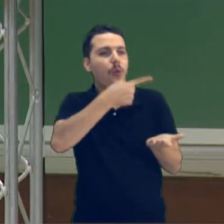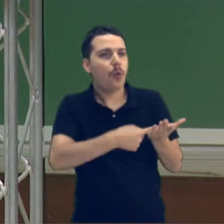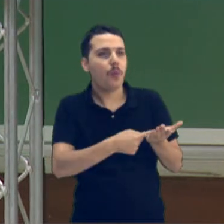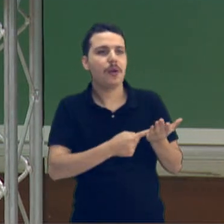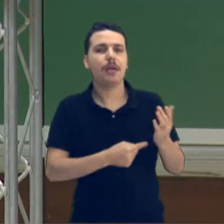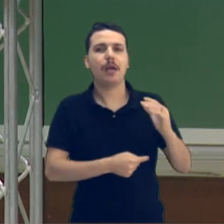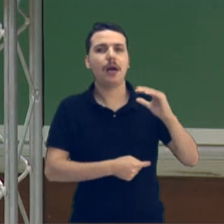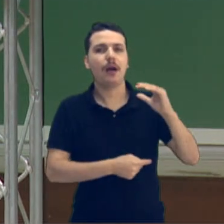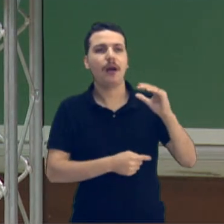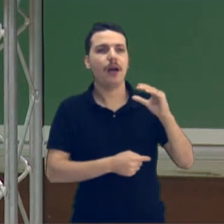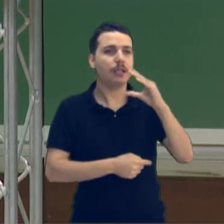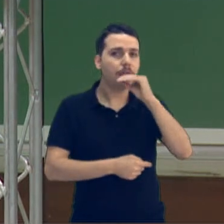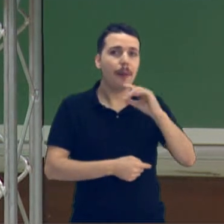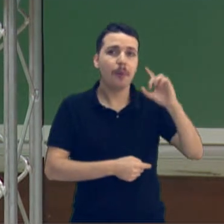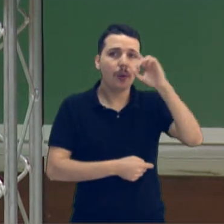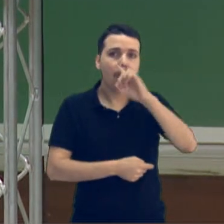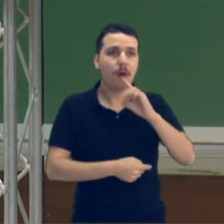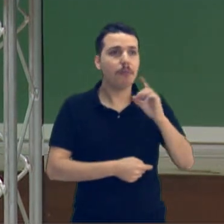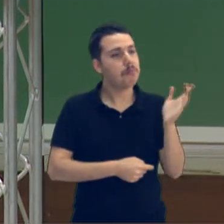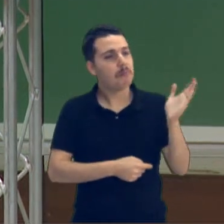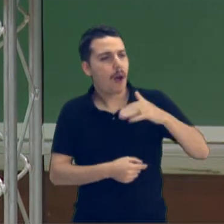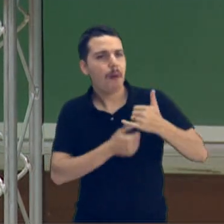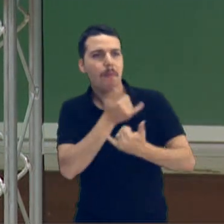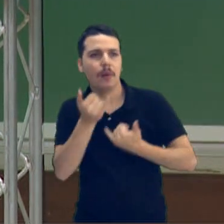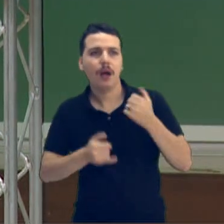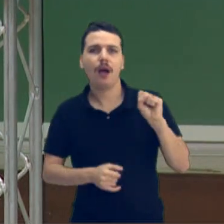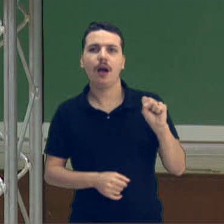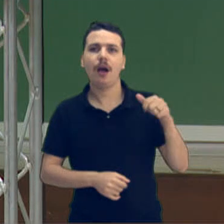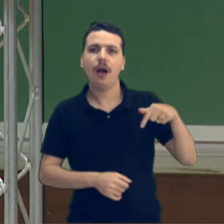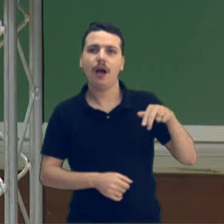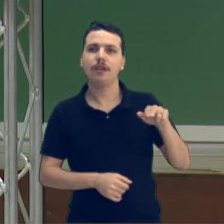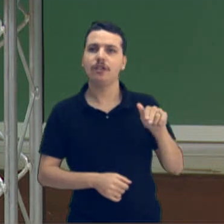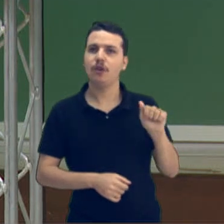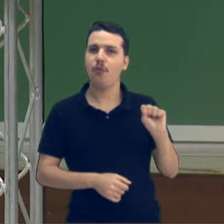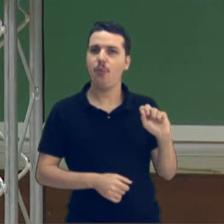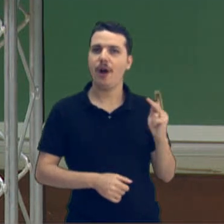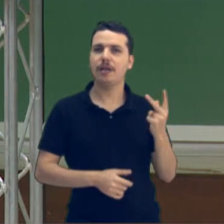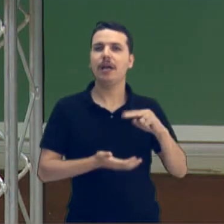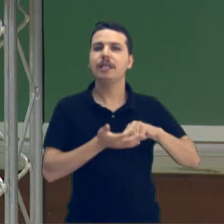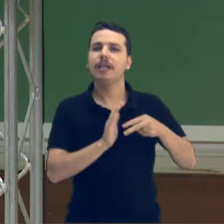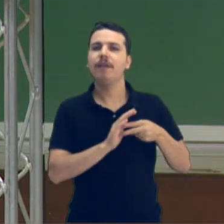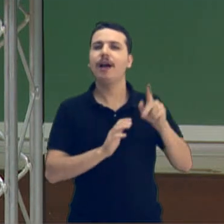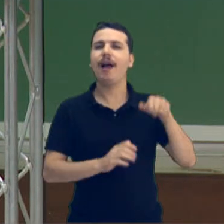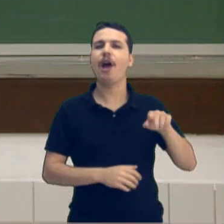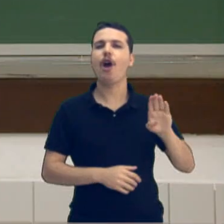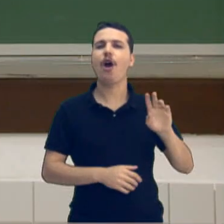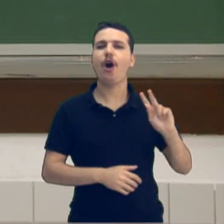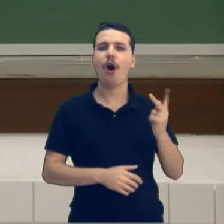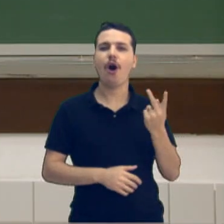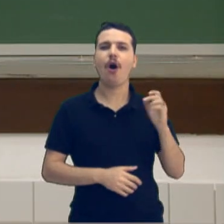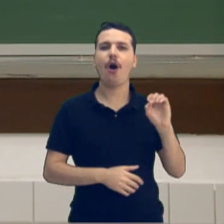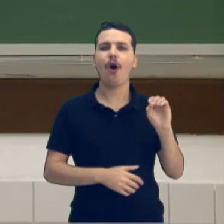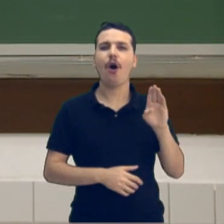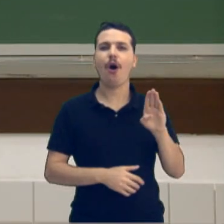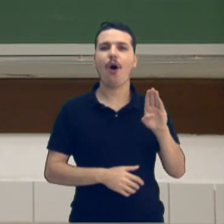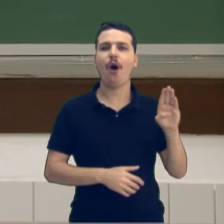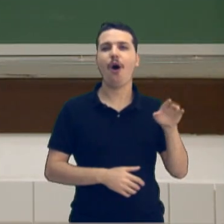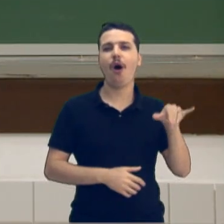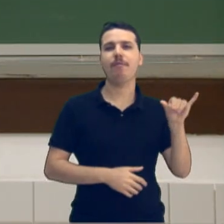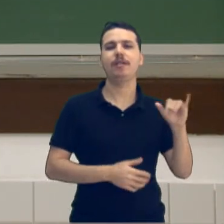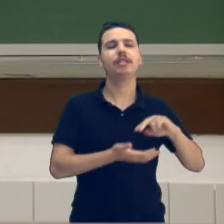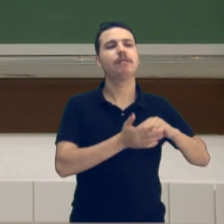vamos jogar squash. Então, quer dizer, é um hobby, chega a ser um hobby, né? E isso